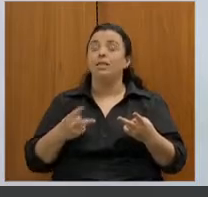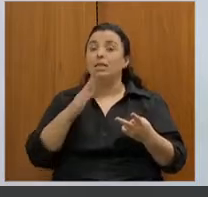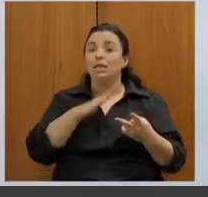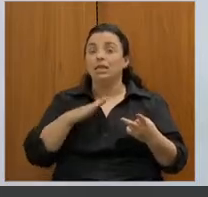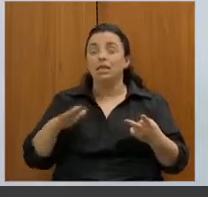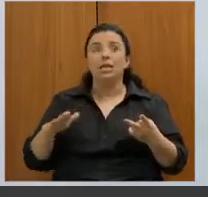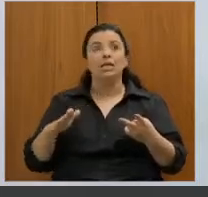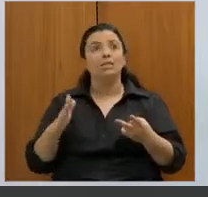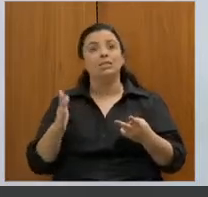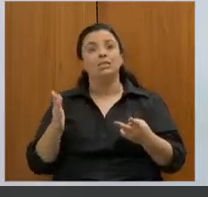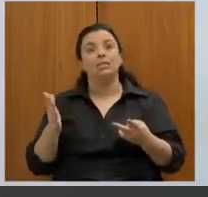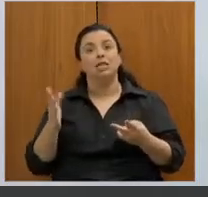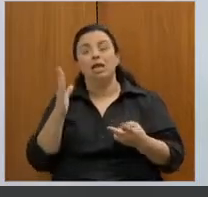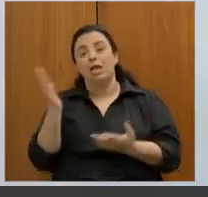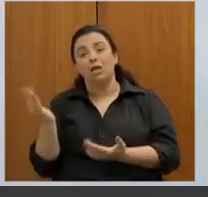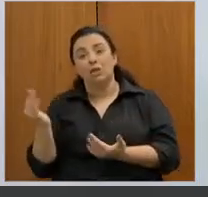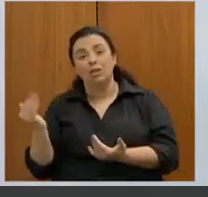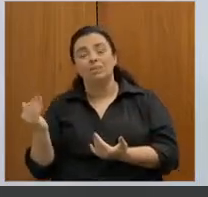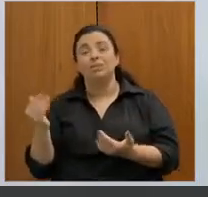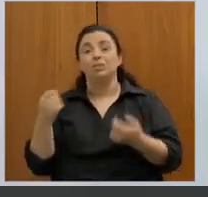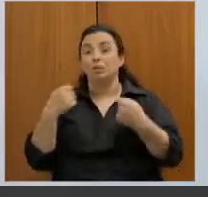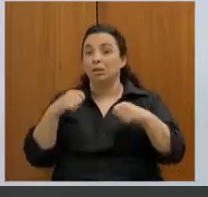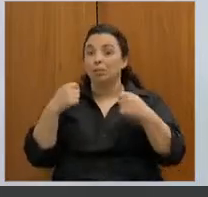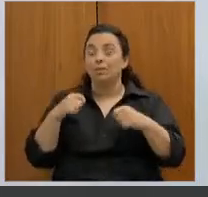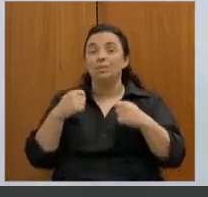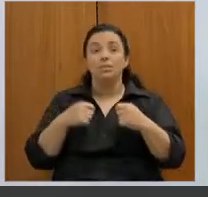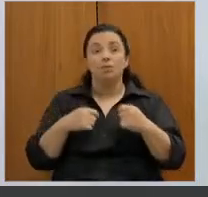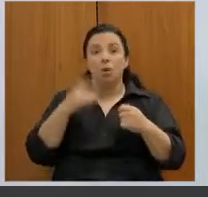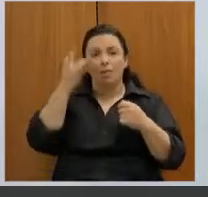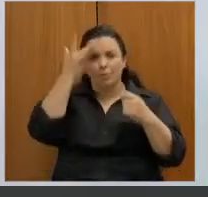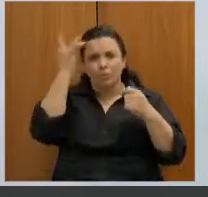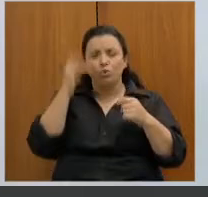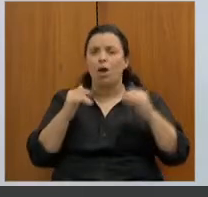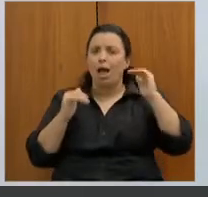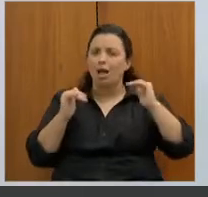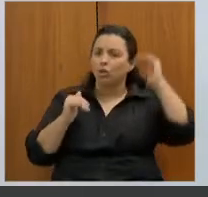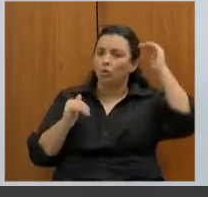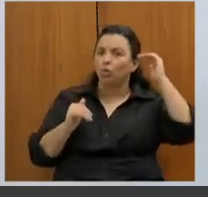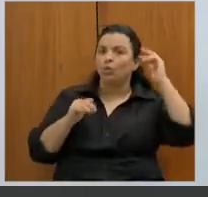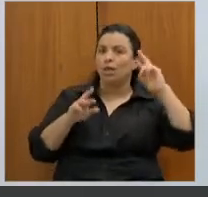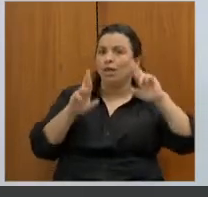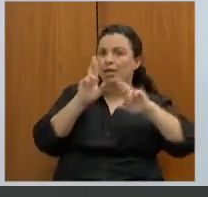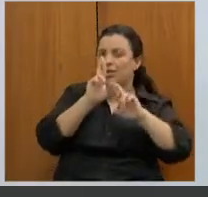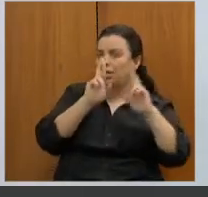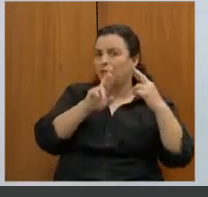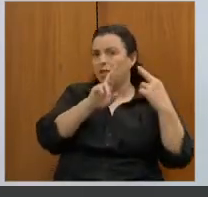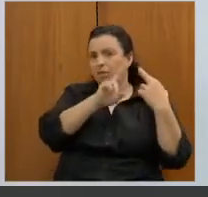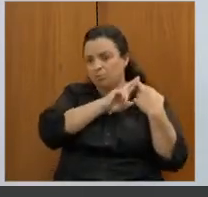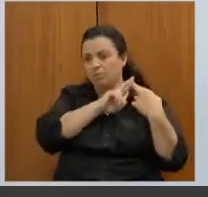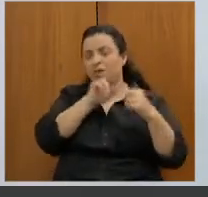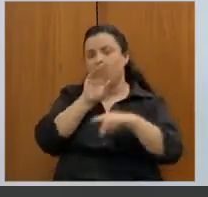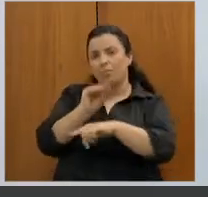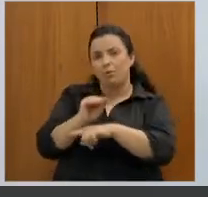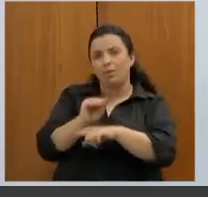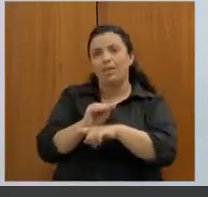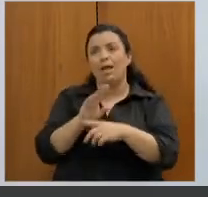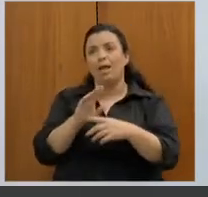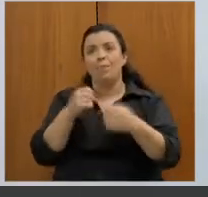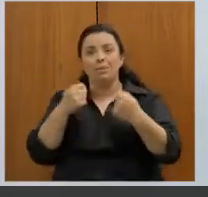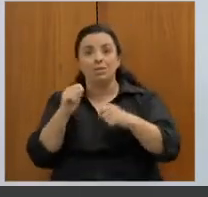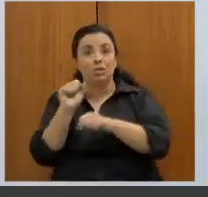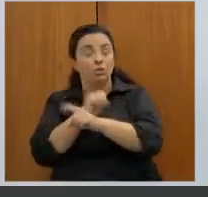adolescentes que precisam de um adulto responsável não é precisão da sociedade da família do estado